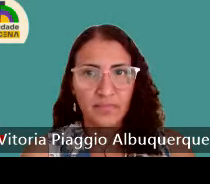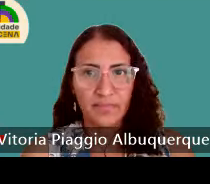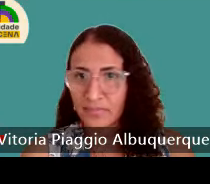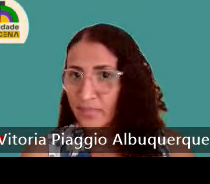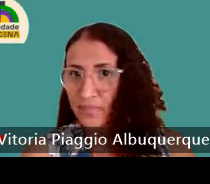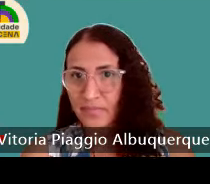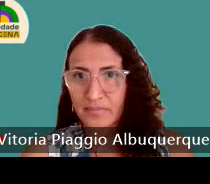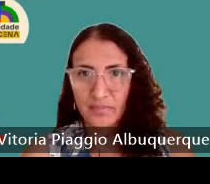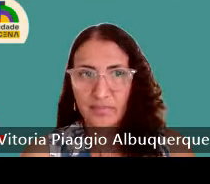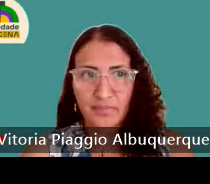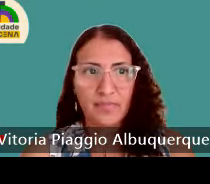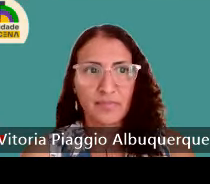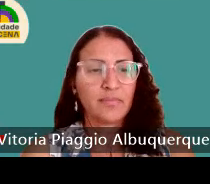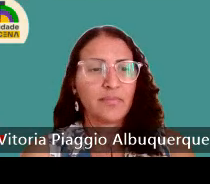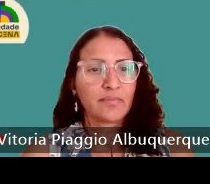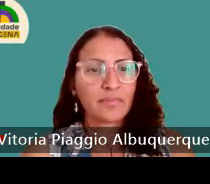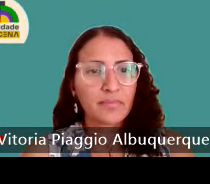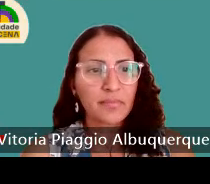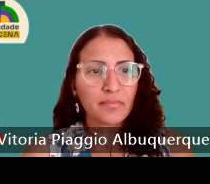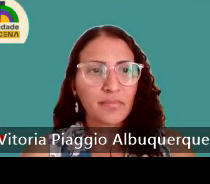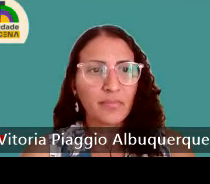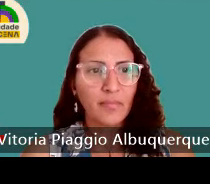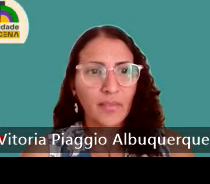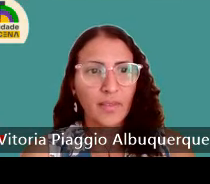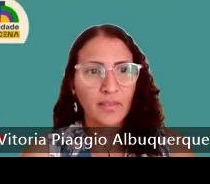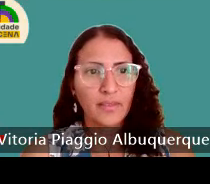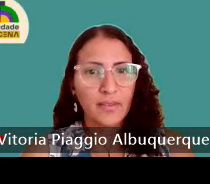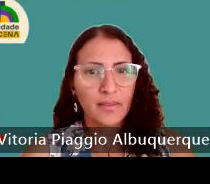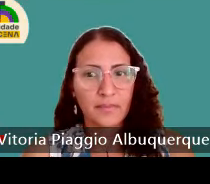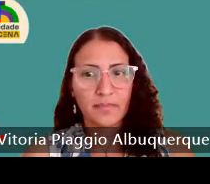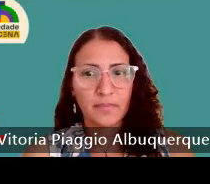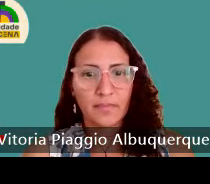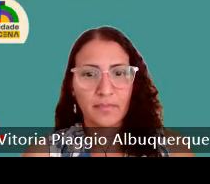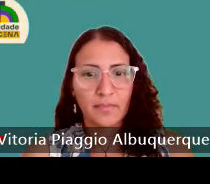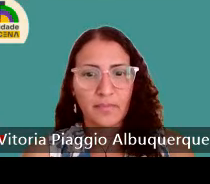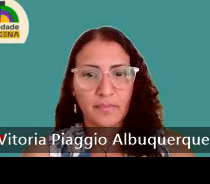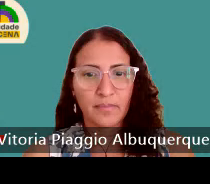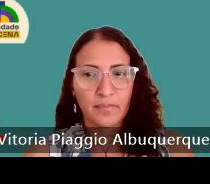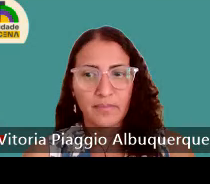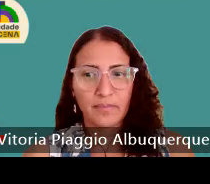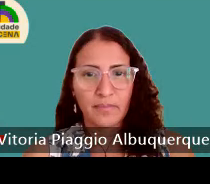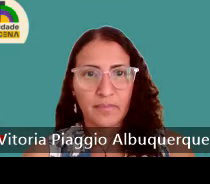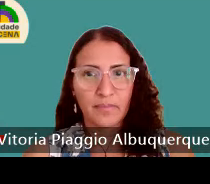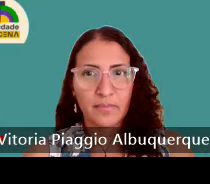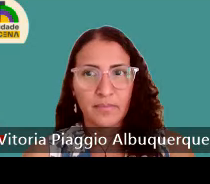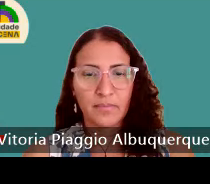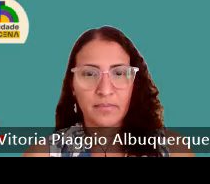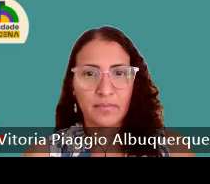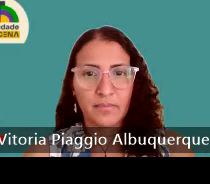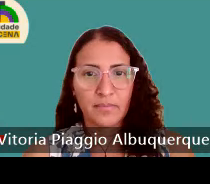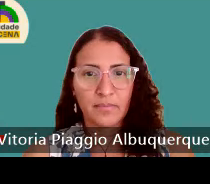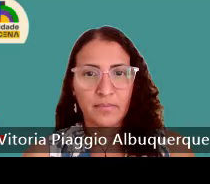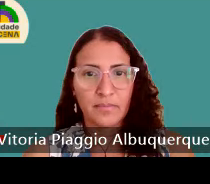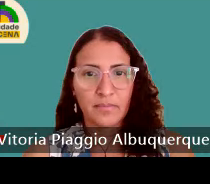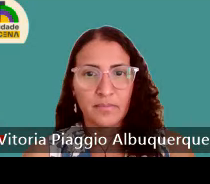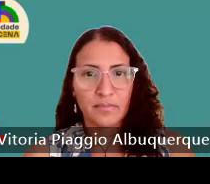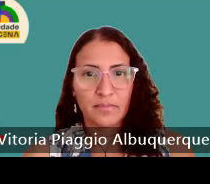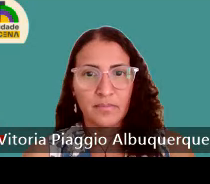tomamos os as normas que editamos elas visam a provocar mudanças e mas